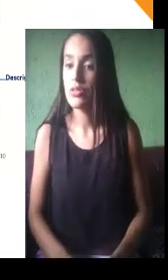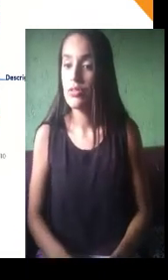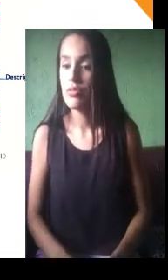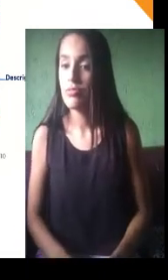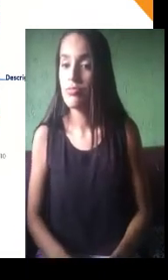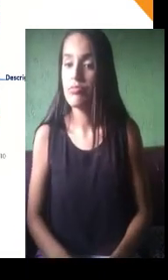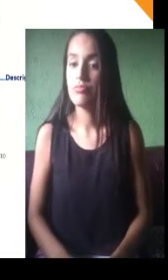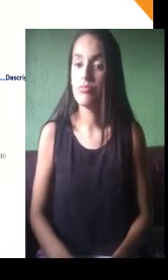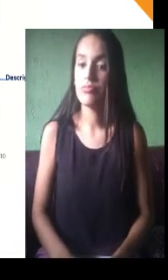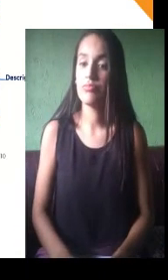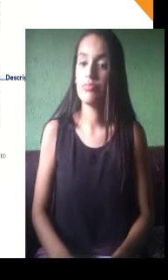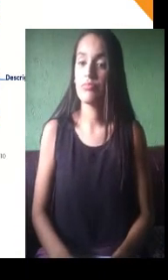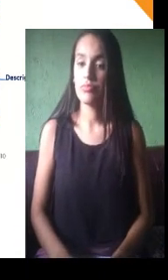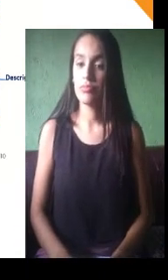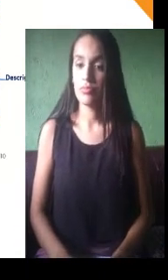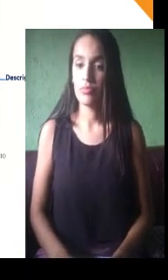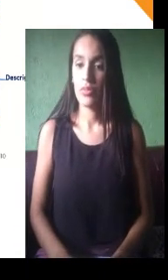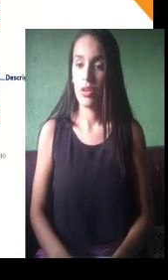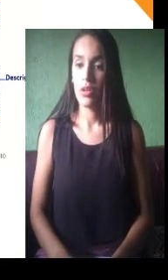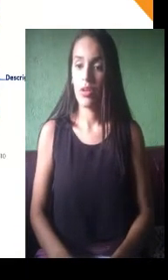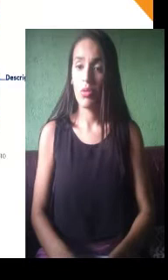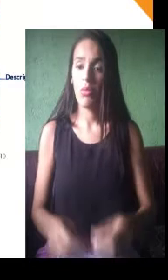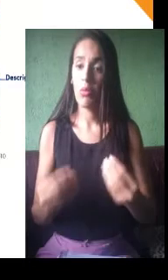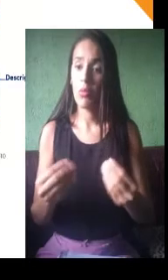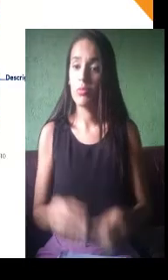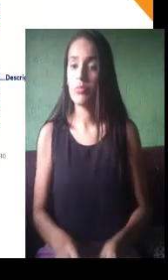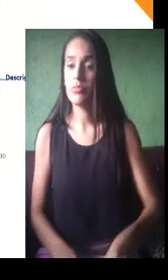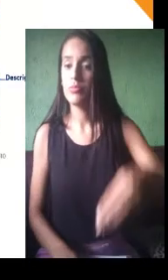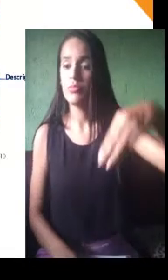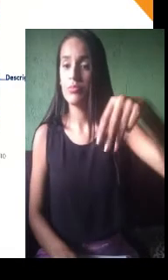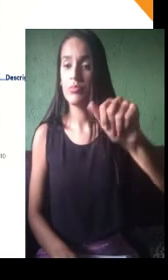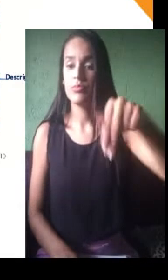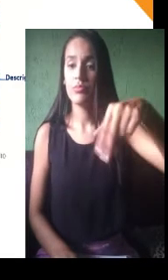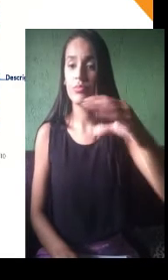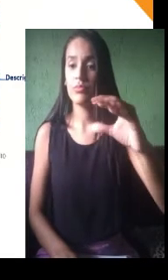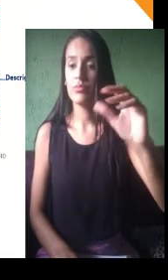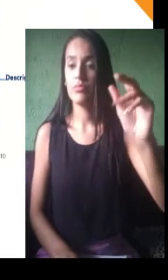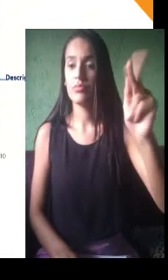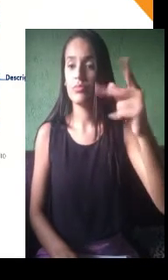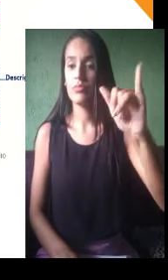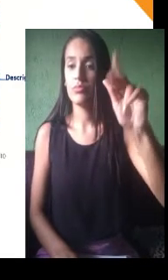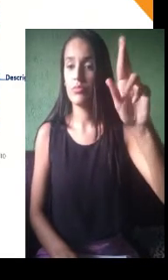é um fragmento adaptado do Wikipédia. O texto chama-se China.